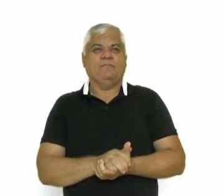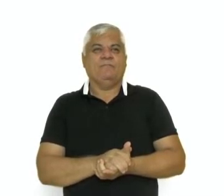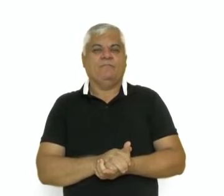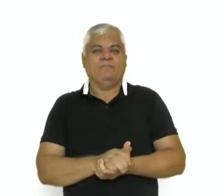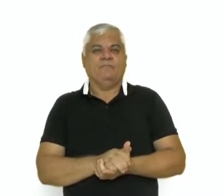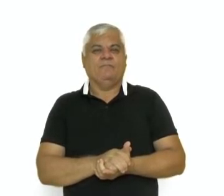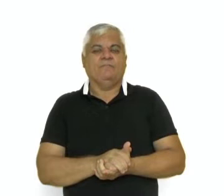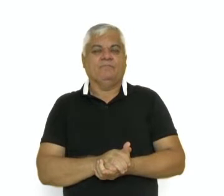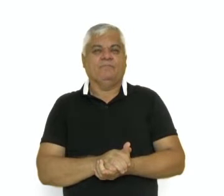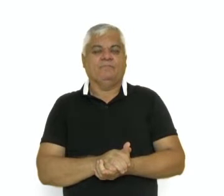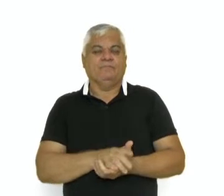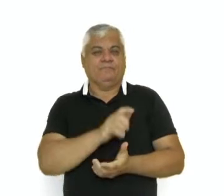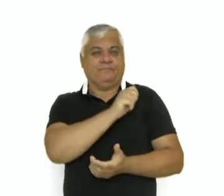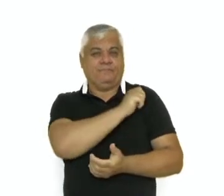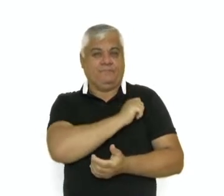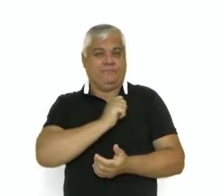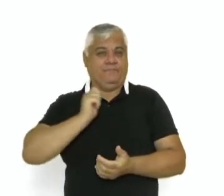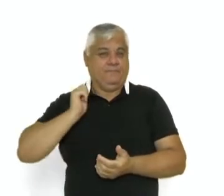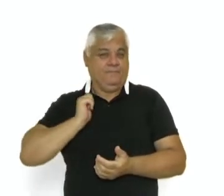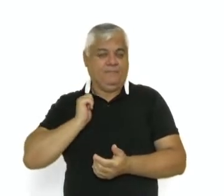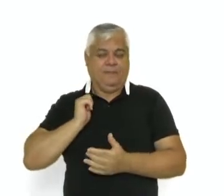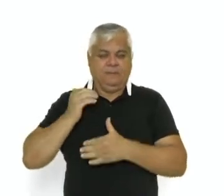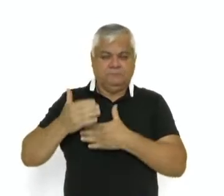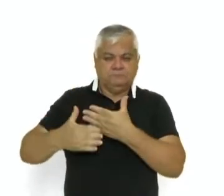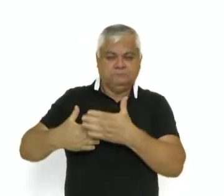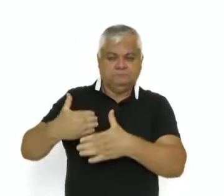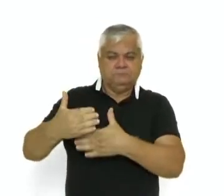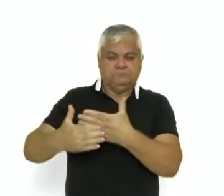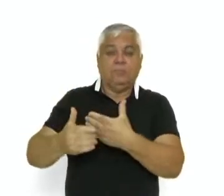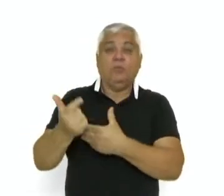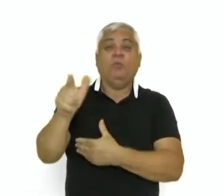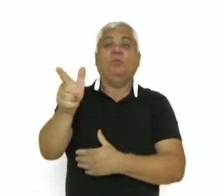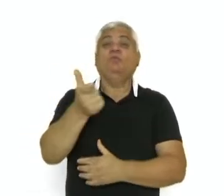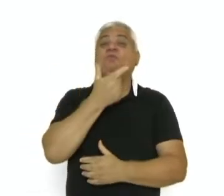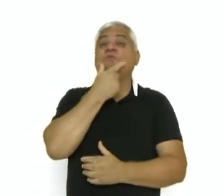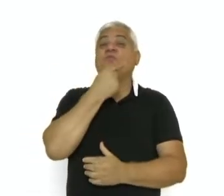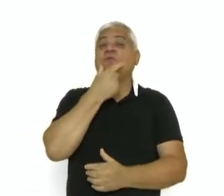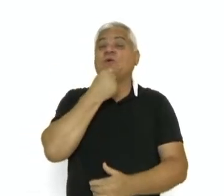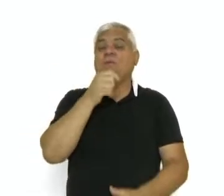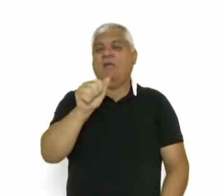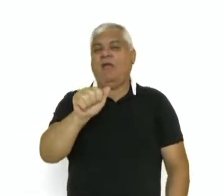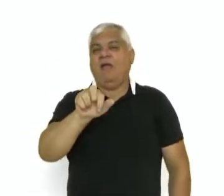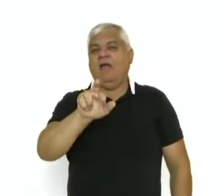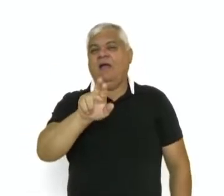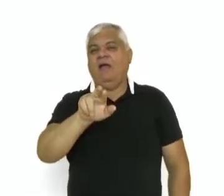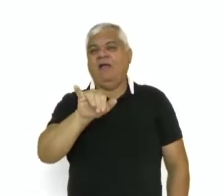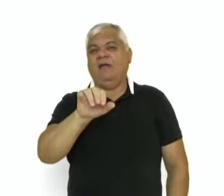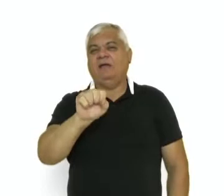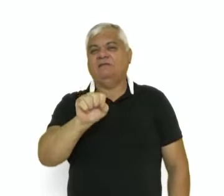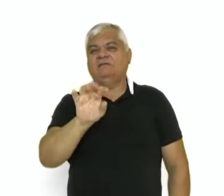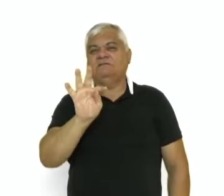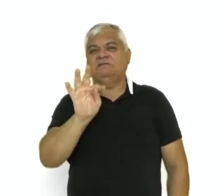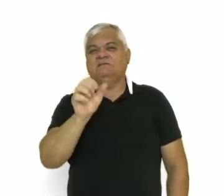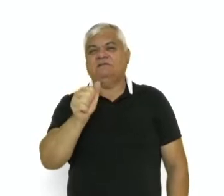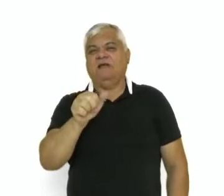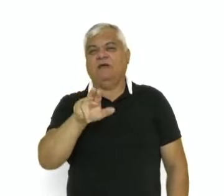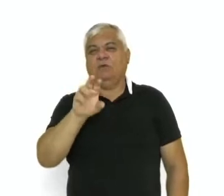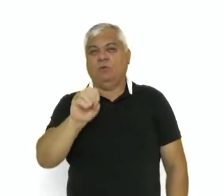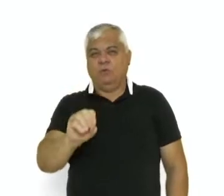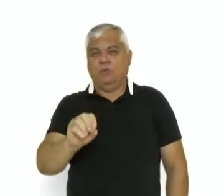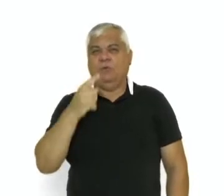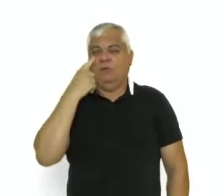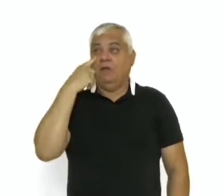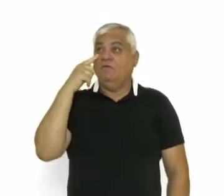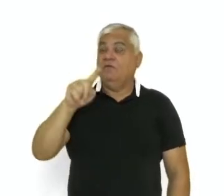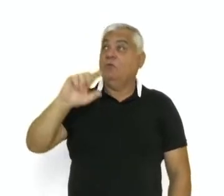pouco depois de Aristóteles, né, melhor chamado um cara chamado Aristarco, pouco depois de Aristóteles, já havia proposto uma teoria do Sol ser o